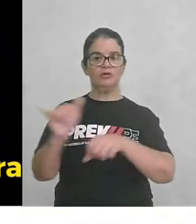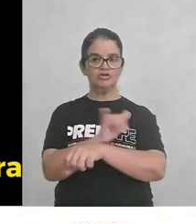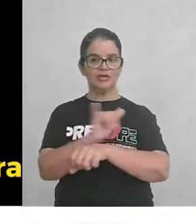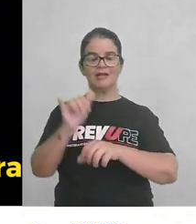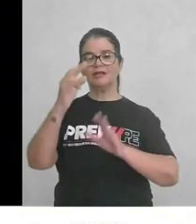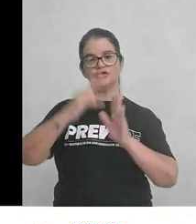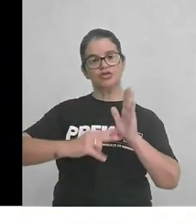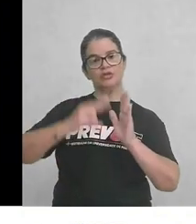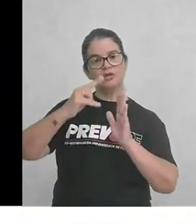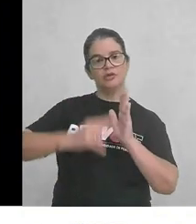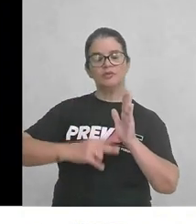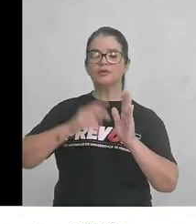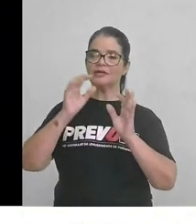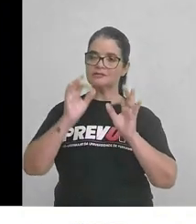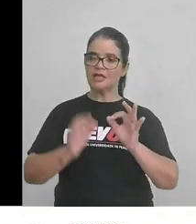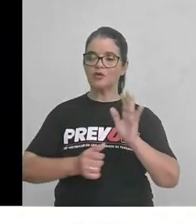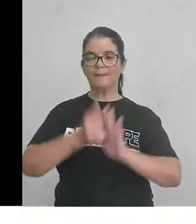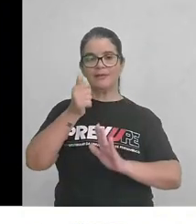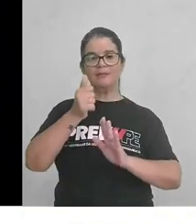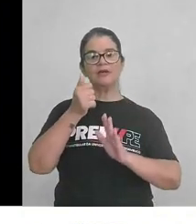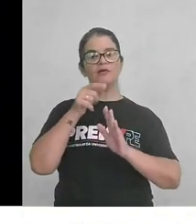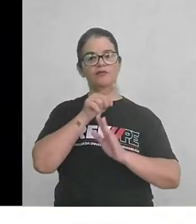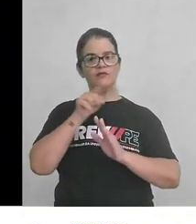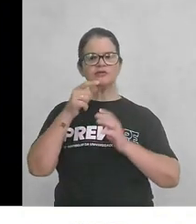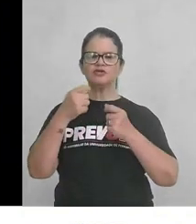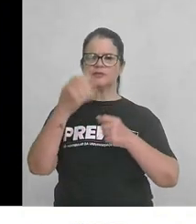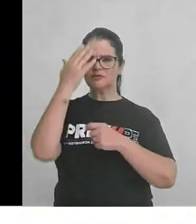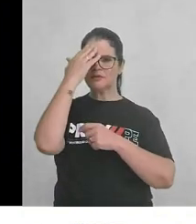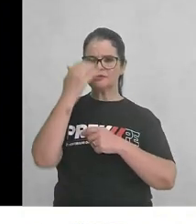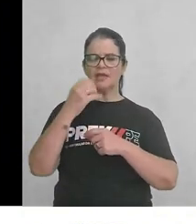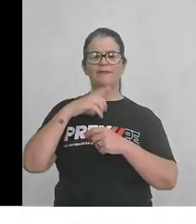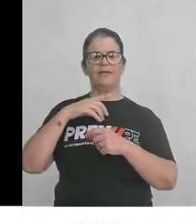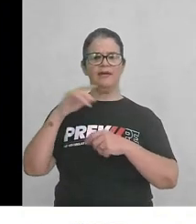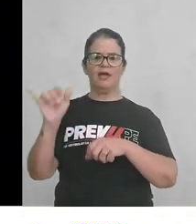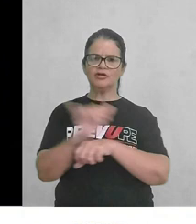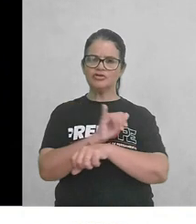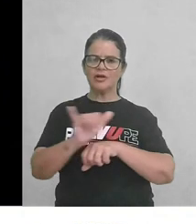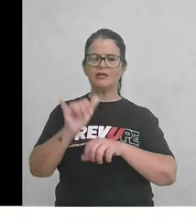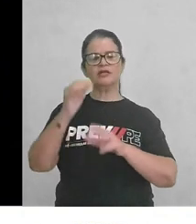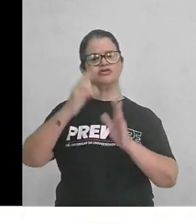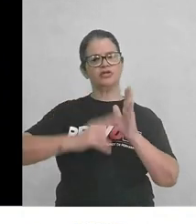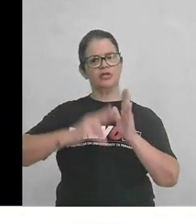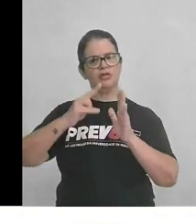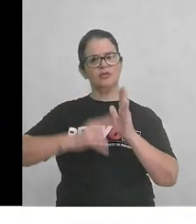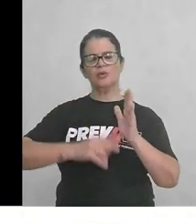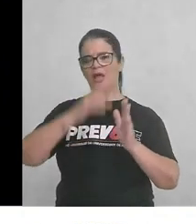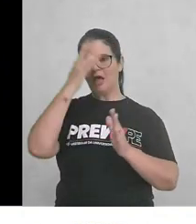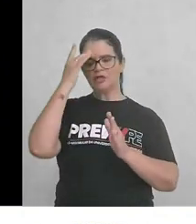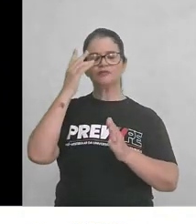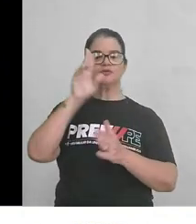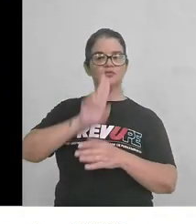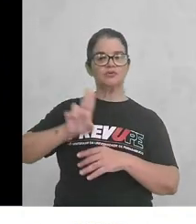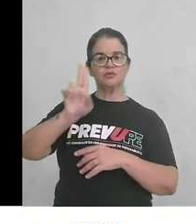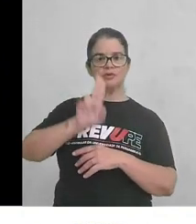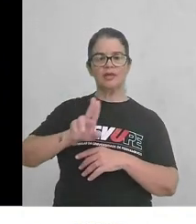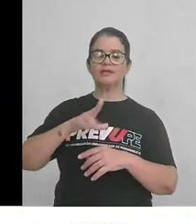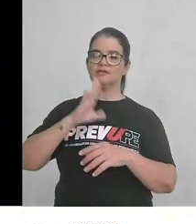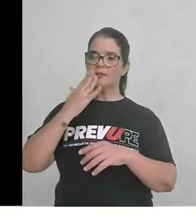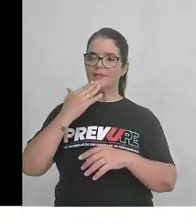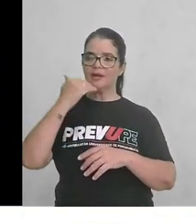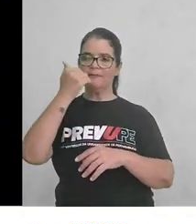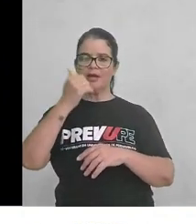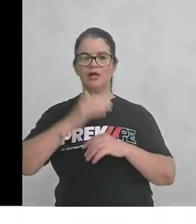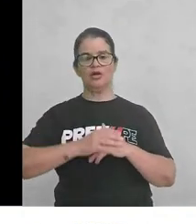estratégia de leitura que as pessoas utilizam para melhorar a sua compreensão e sua habilidade, tá?